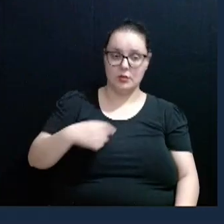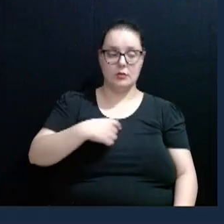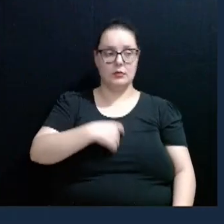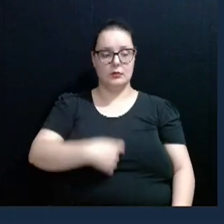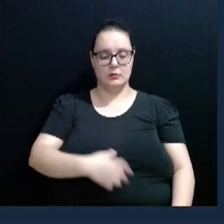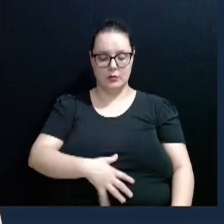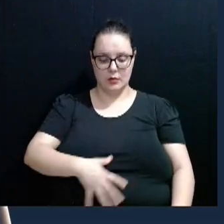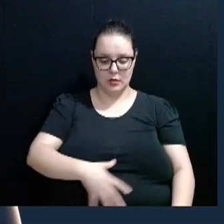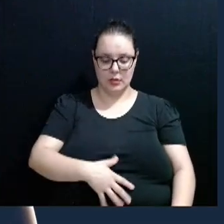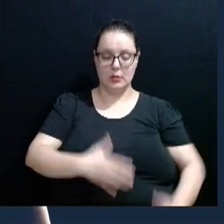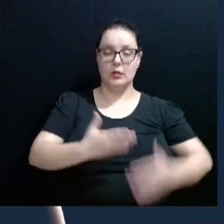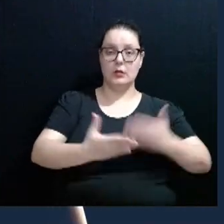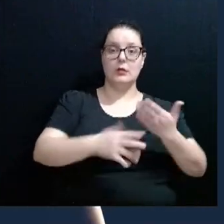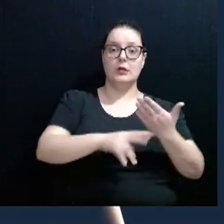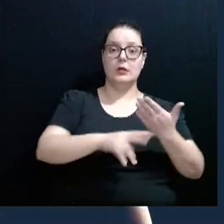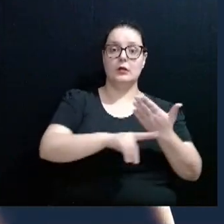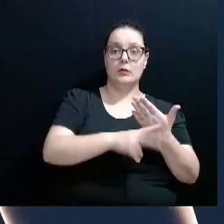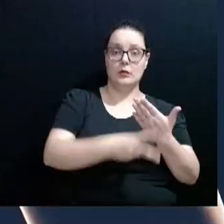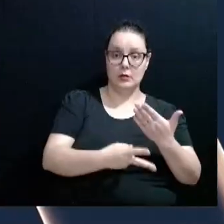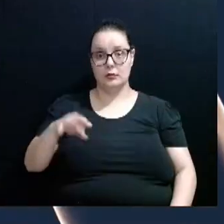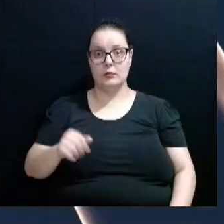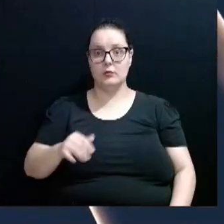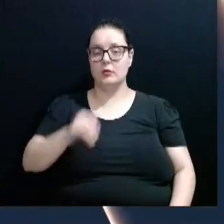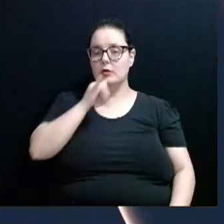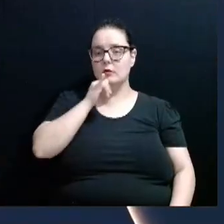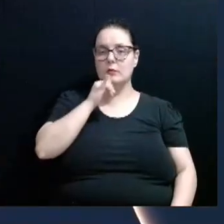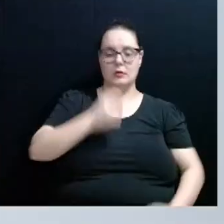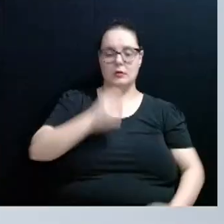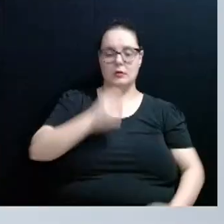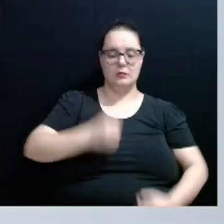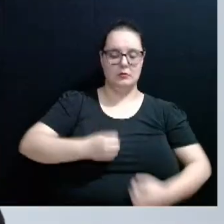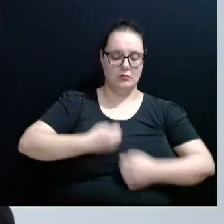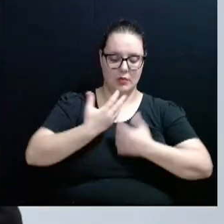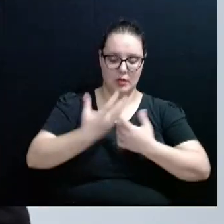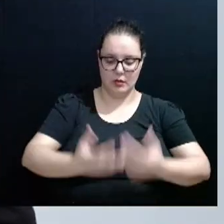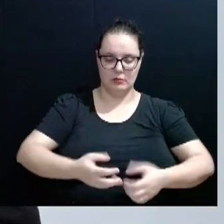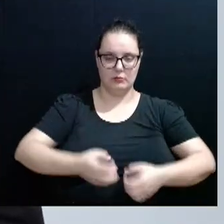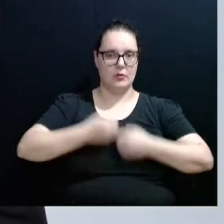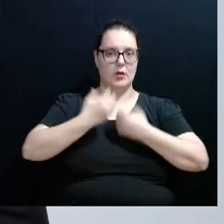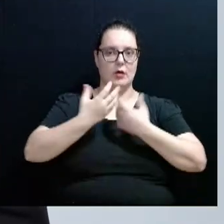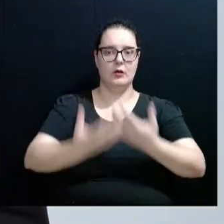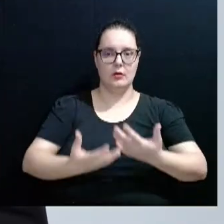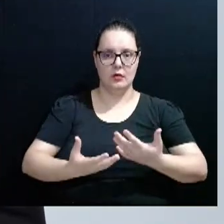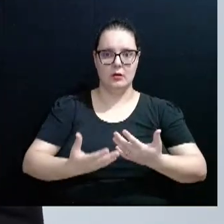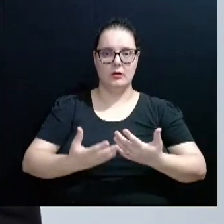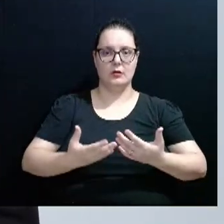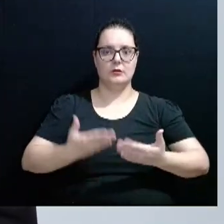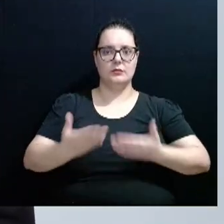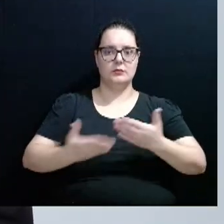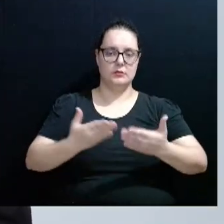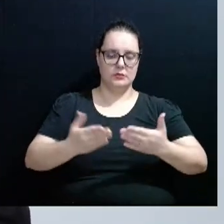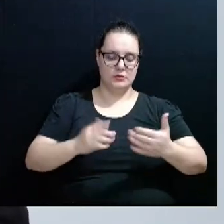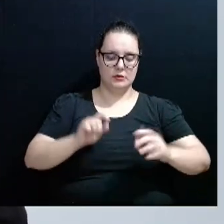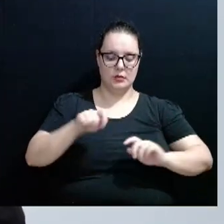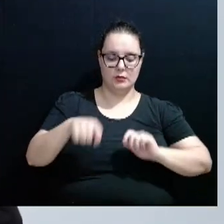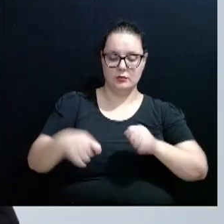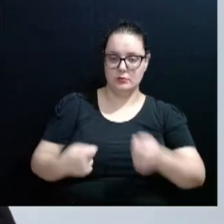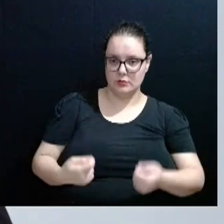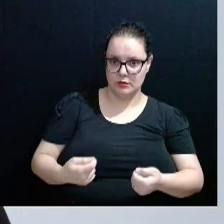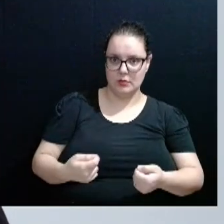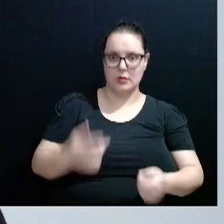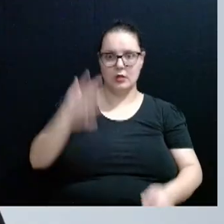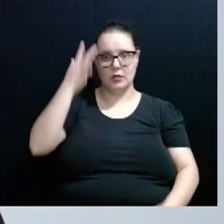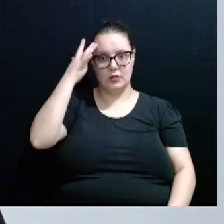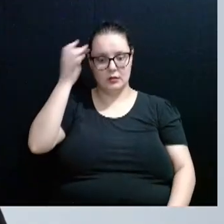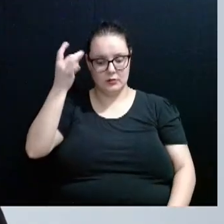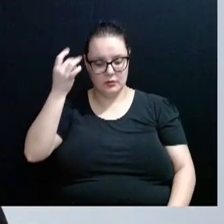sintoma mesmo, né? Por exemplo, se aquele paciente está vomitando muito, tratar os sintomas, né? A dor de cabeça exacerbadas,